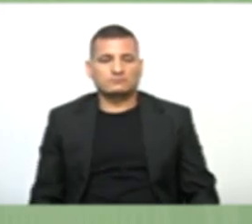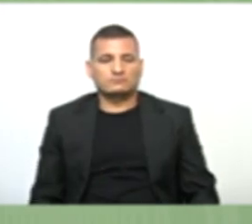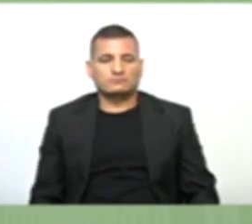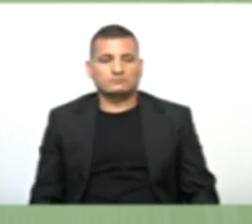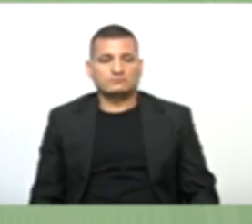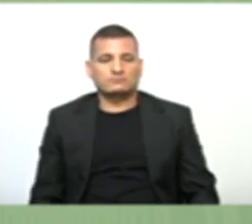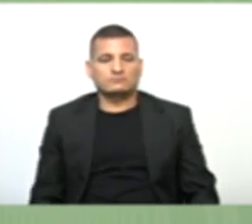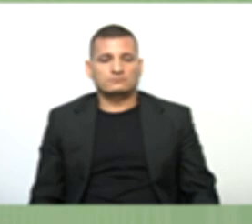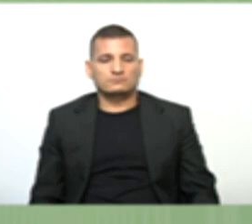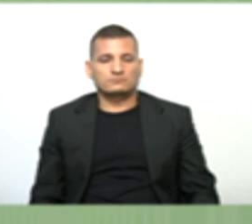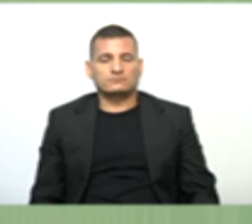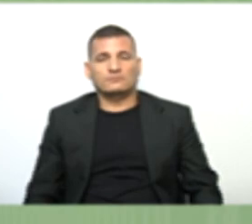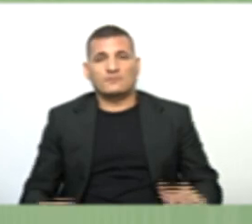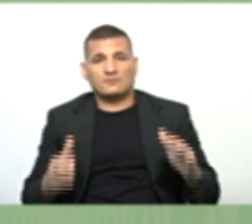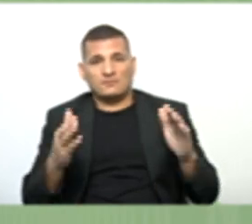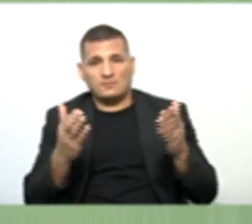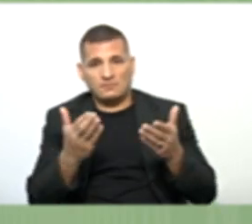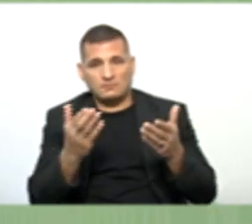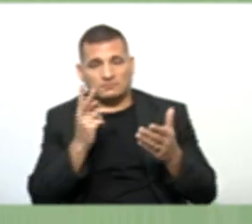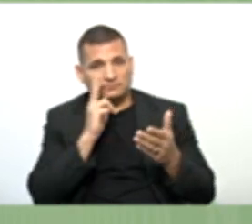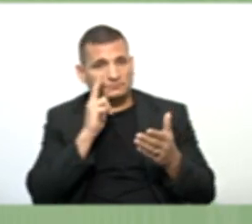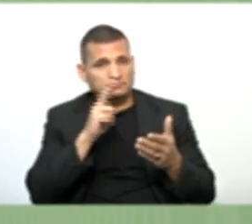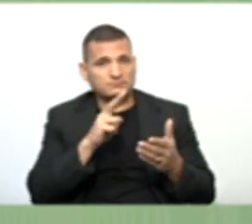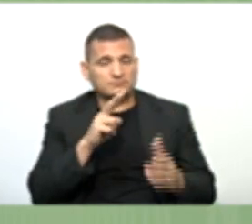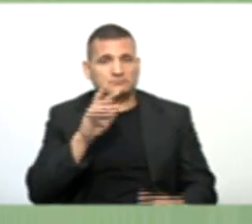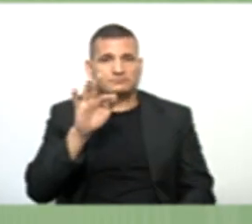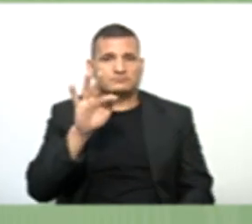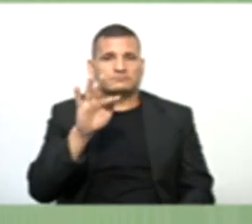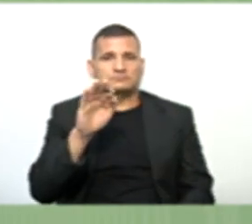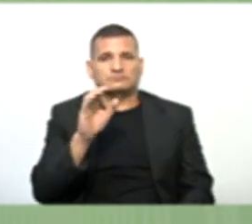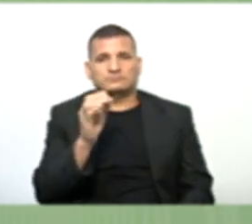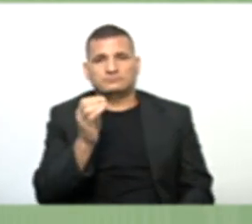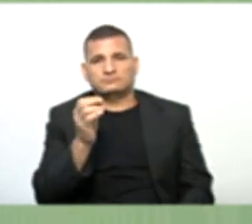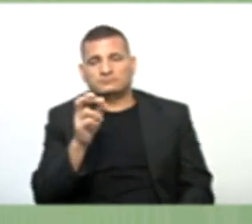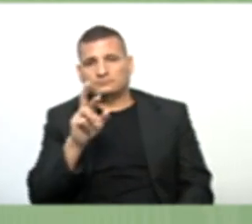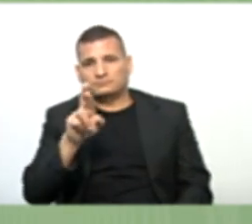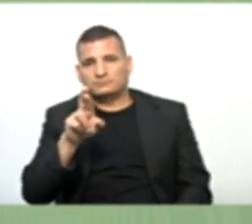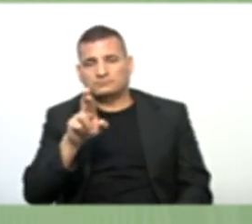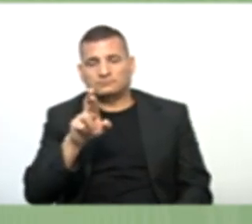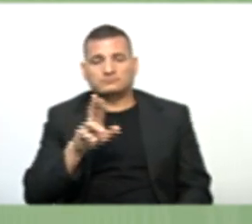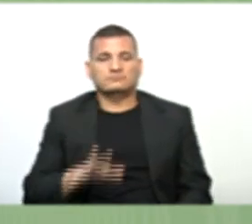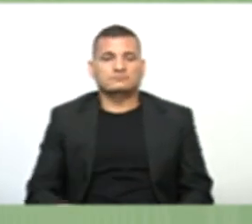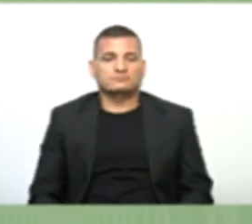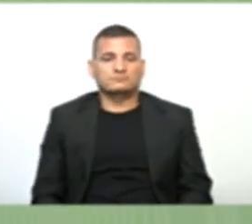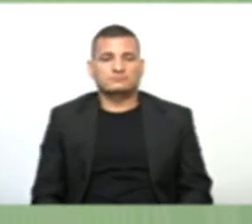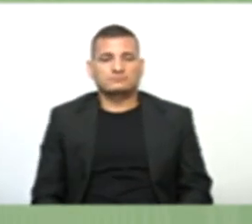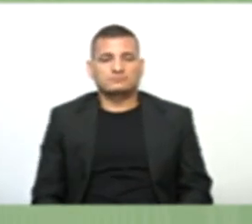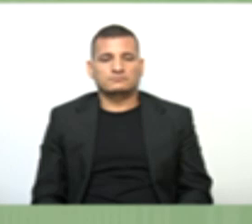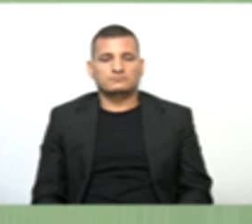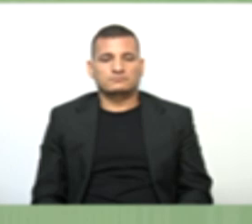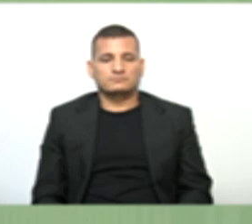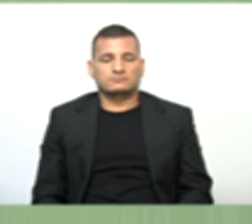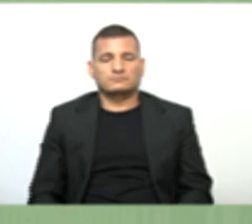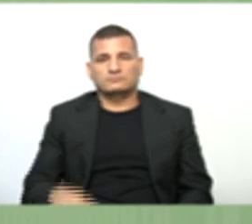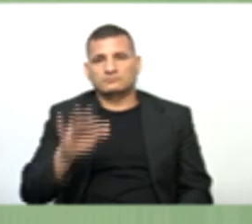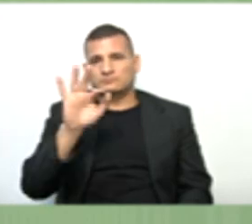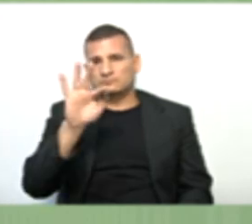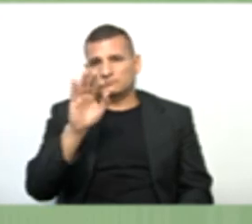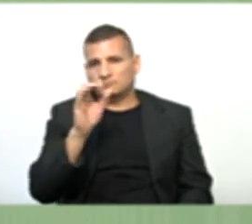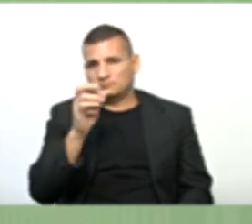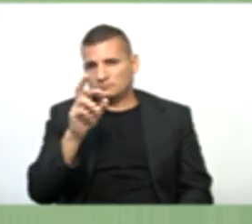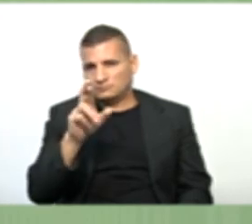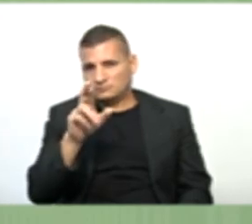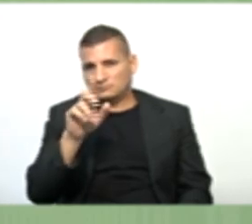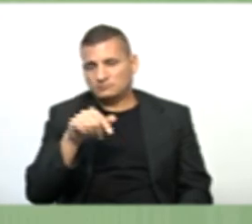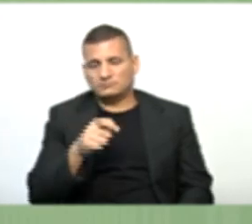Vamos ver agora o comando for. Então, o comando for, ele é uma estrutura de controle de